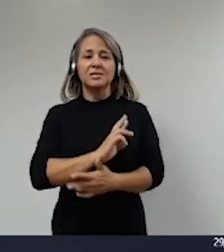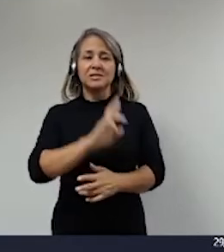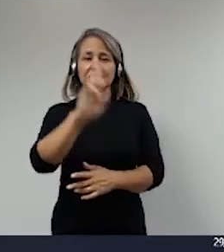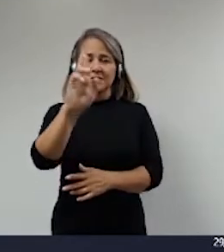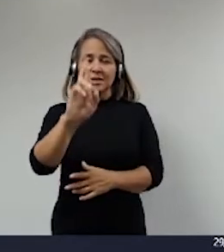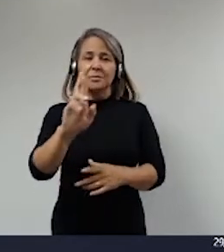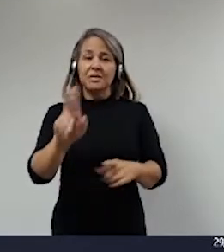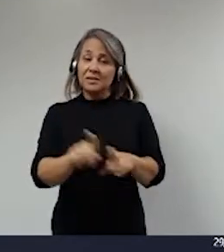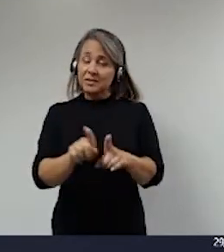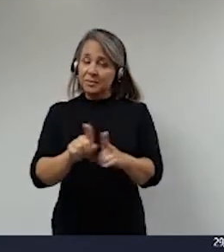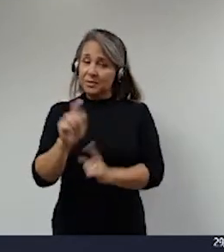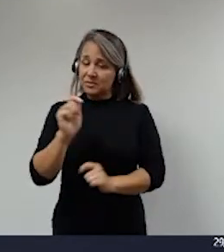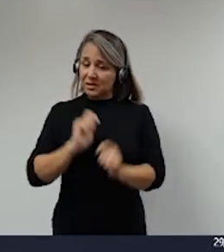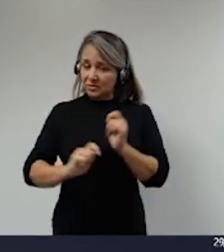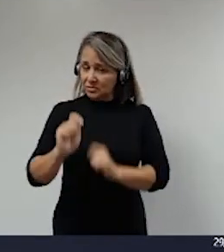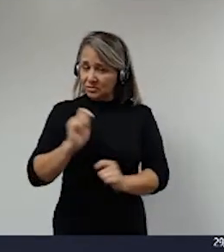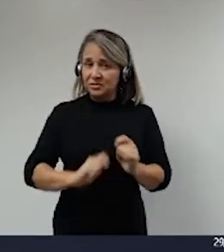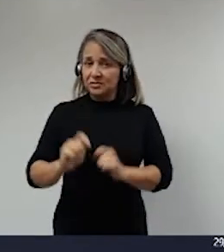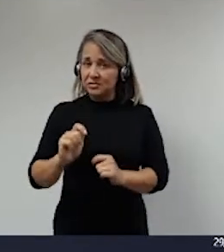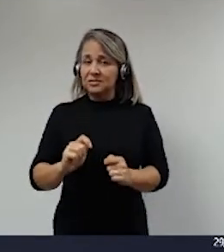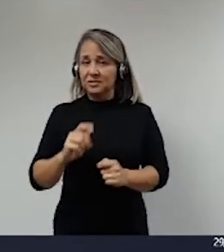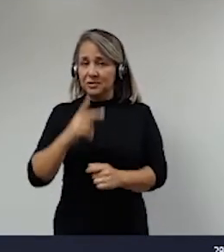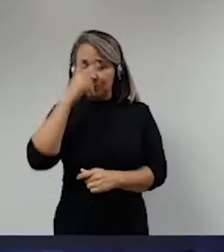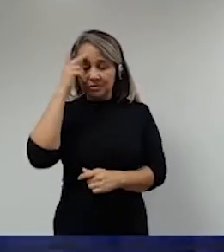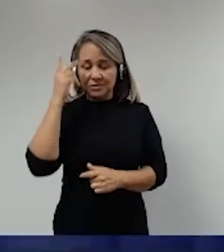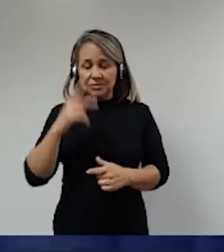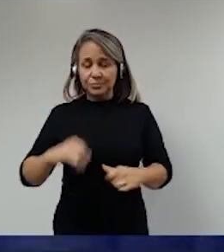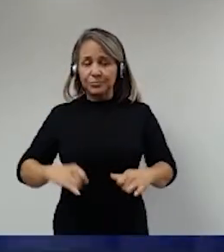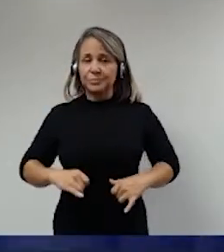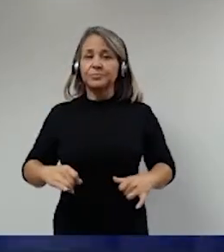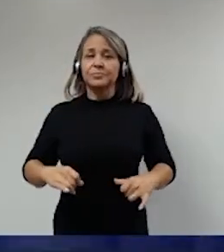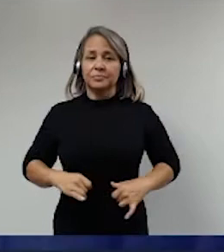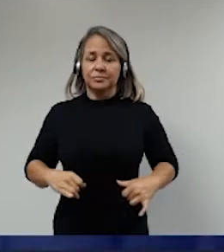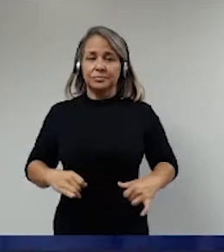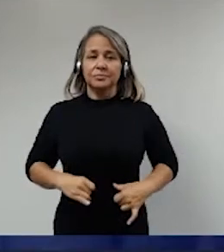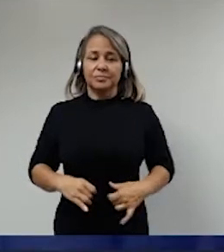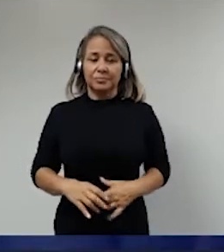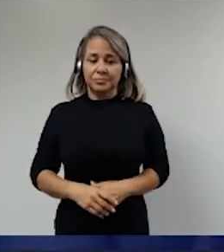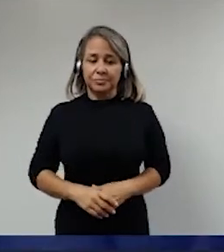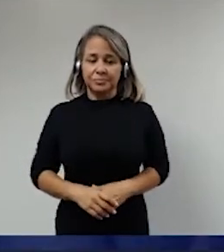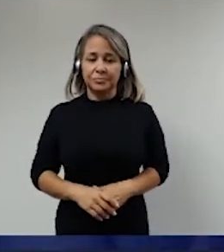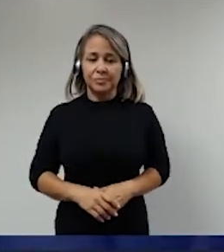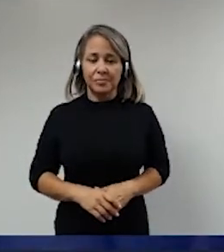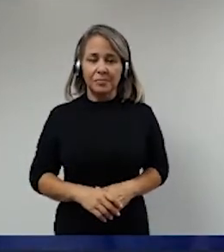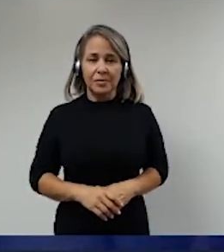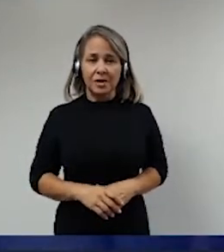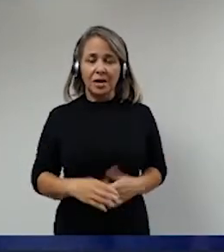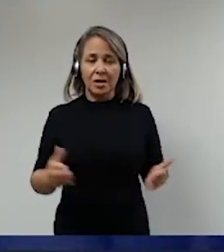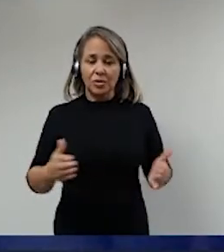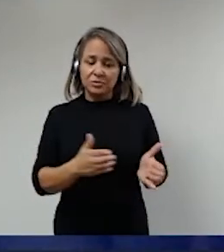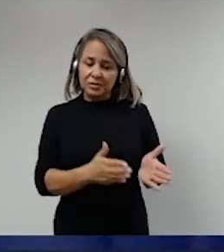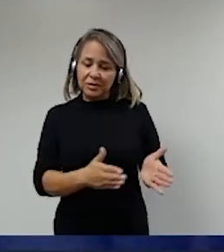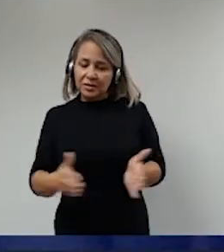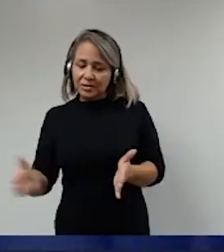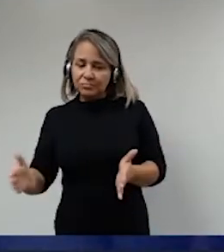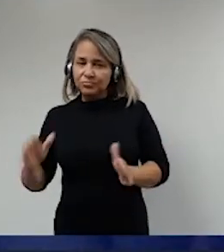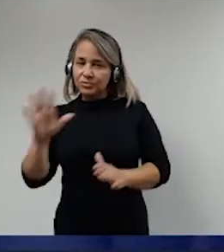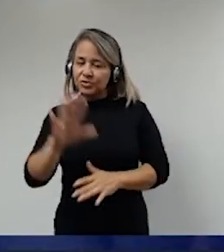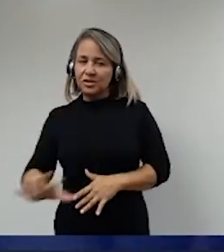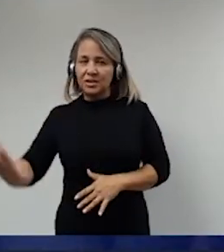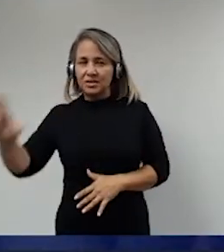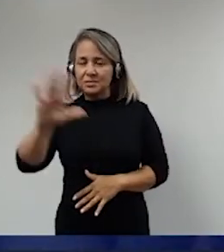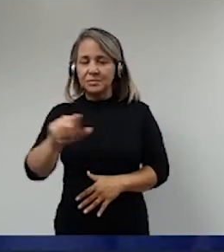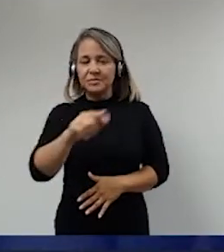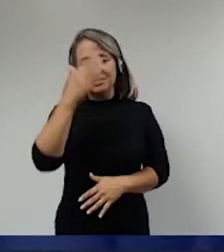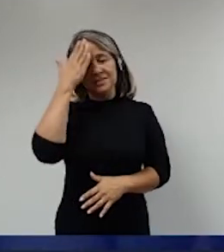temos também os artistas que estão numa situação realmente muito difícil. Então, eu traço essas linhas gerais aqui para